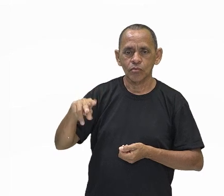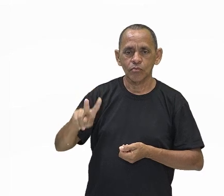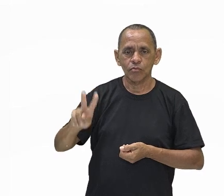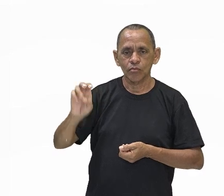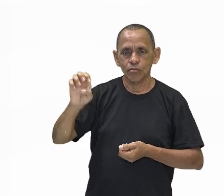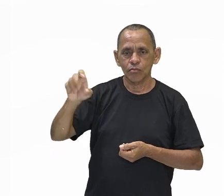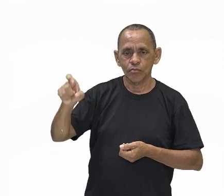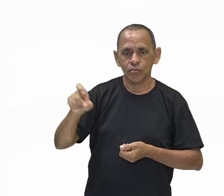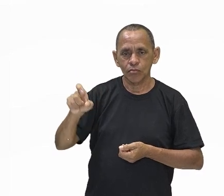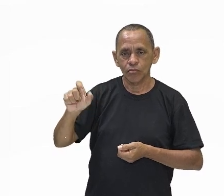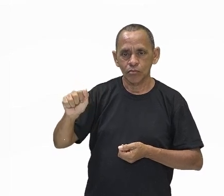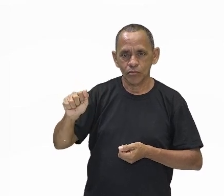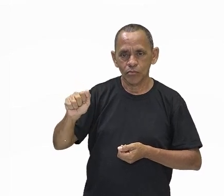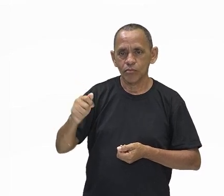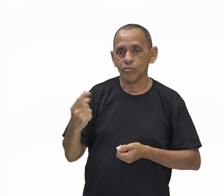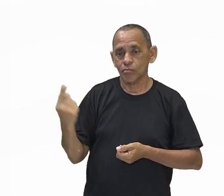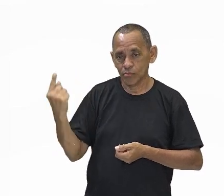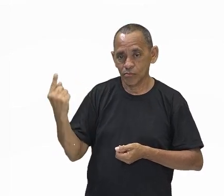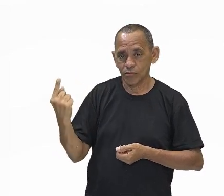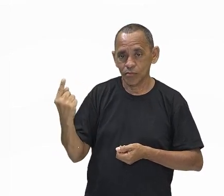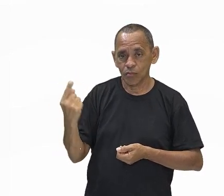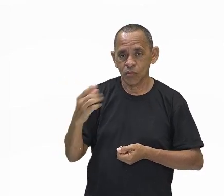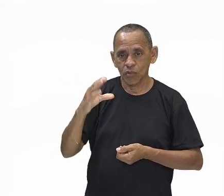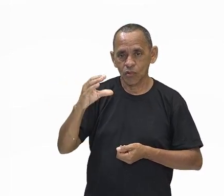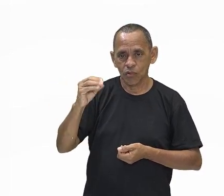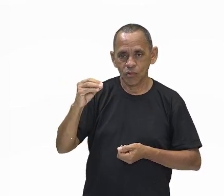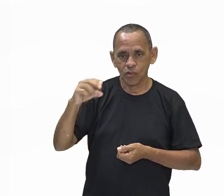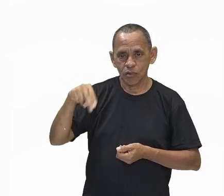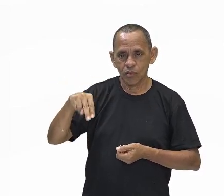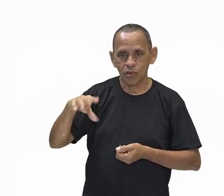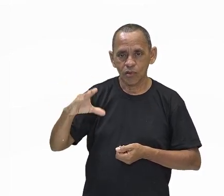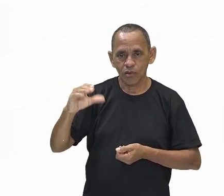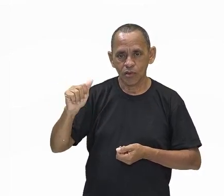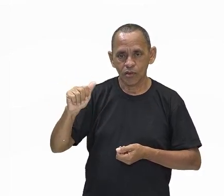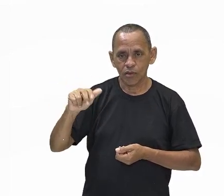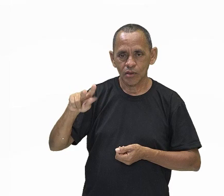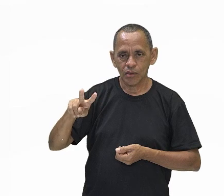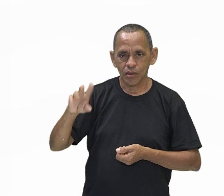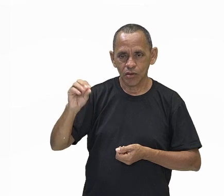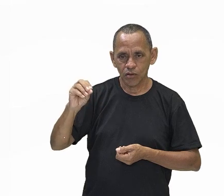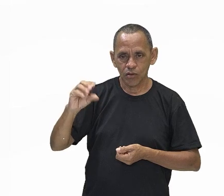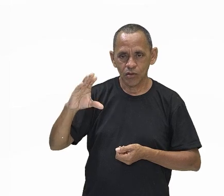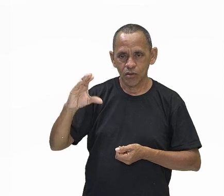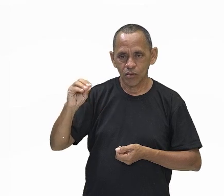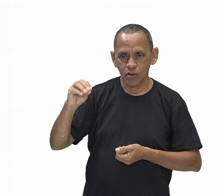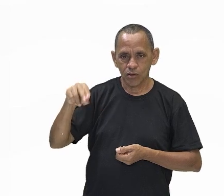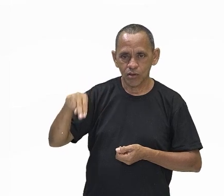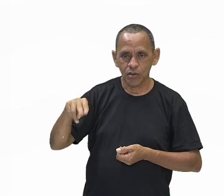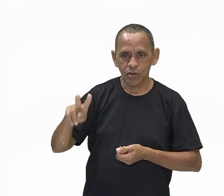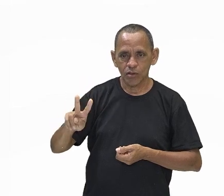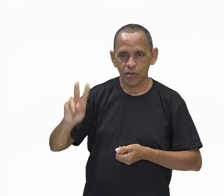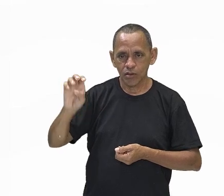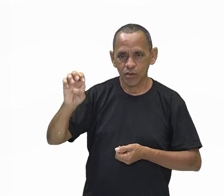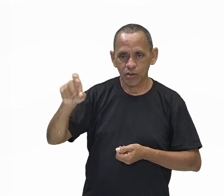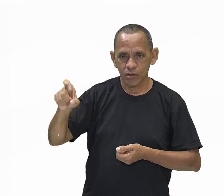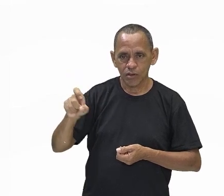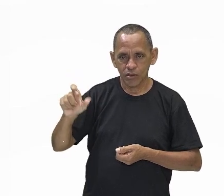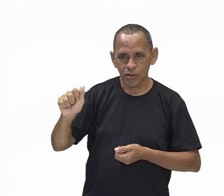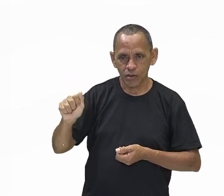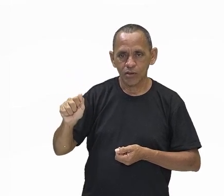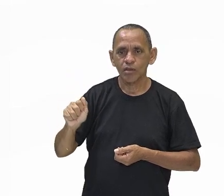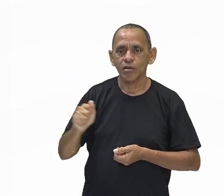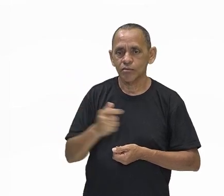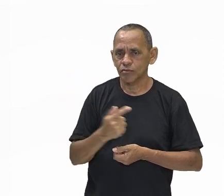é convexa. E nós temos a côncavo-convexa, uma parte é côncava e a outra é convexa, beleza? Essa é